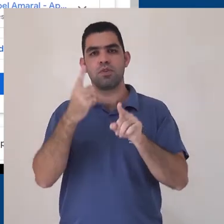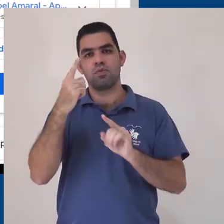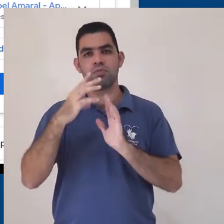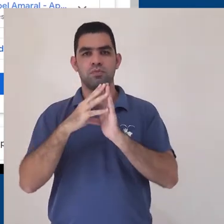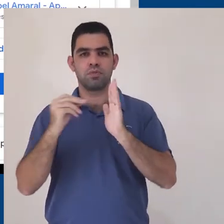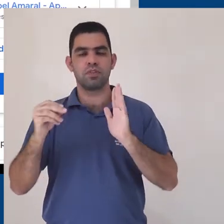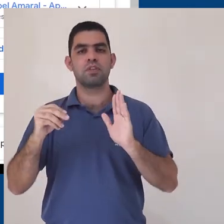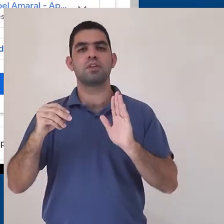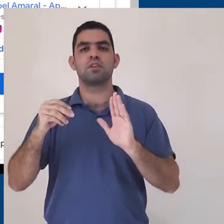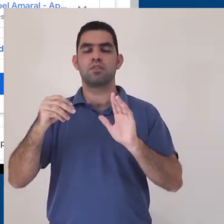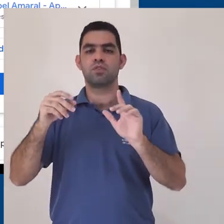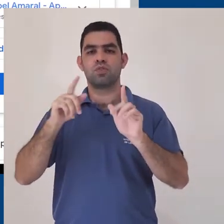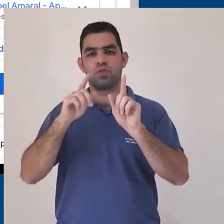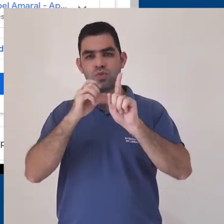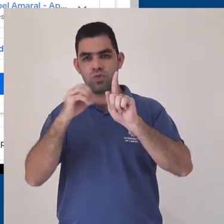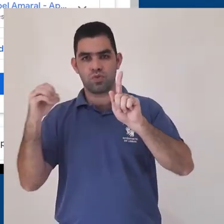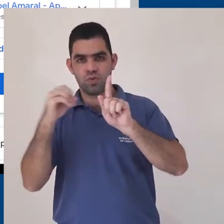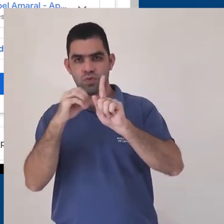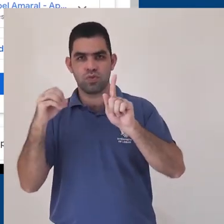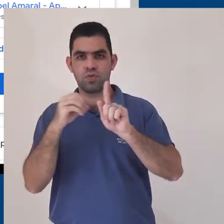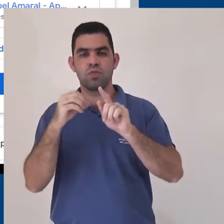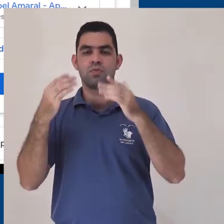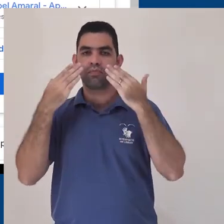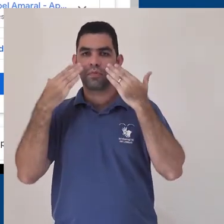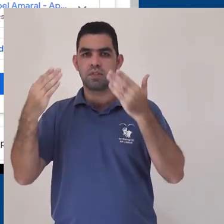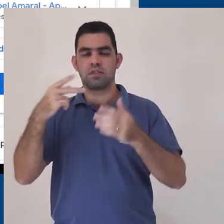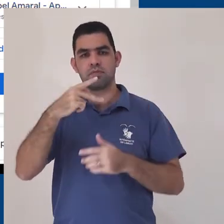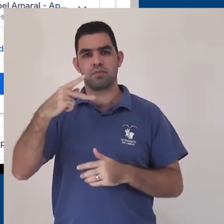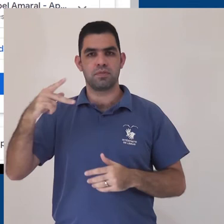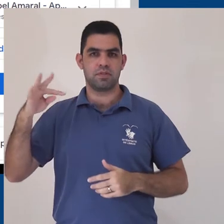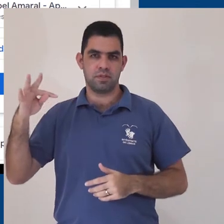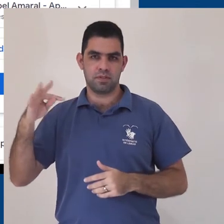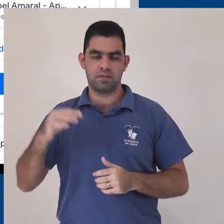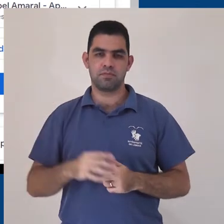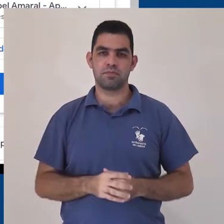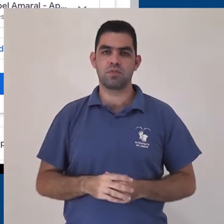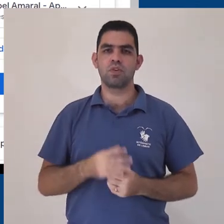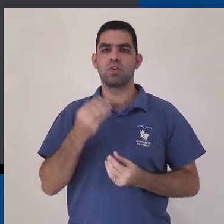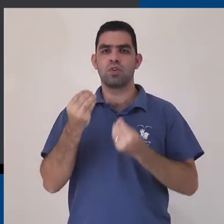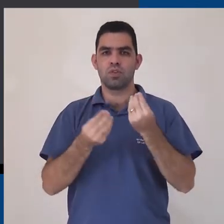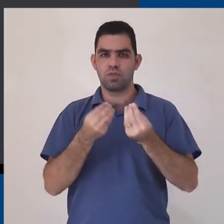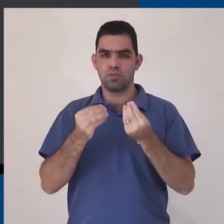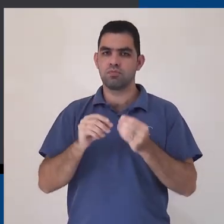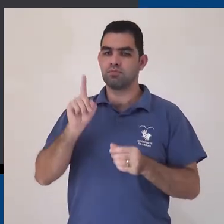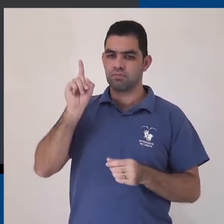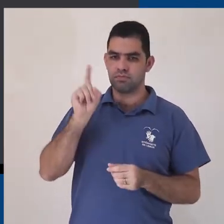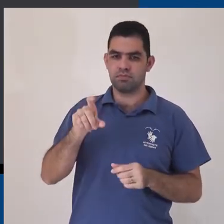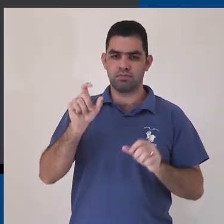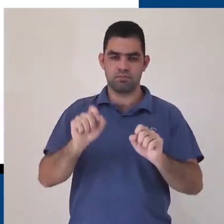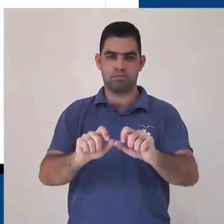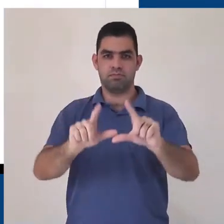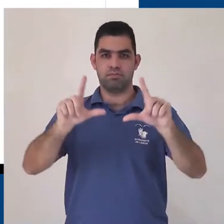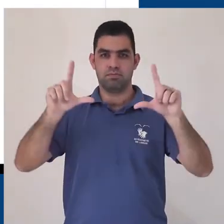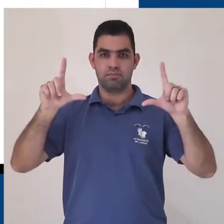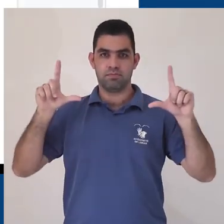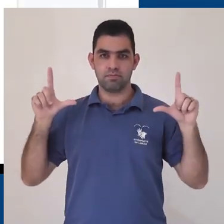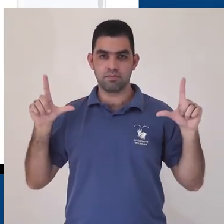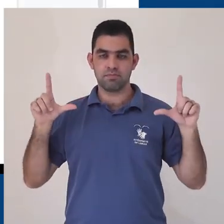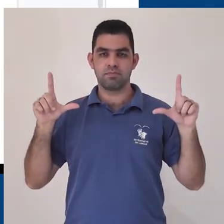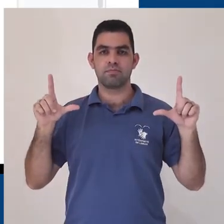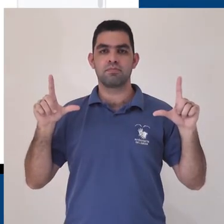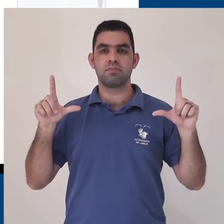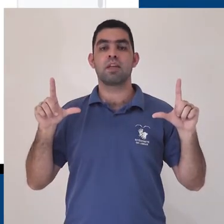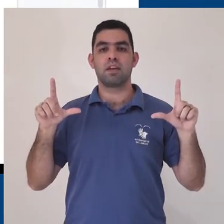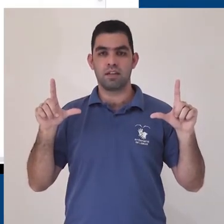da Google para o trabalho em formato PowerPoint para realizar é de clicar em um dos arquivos e assim